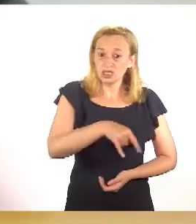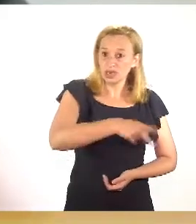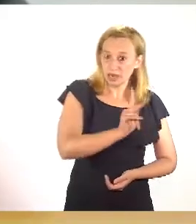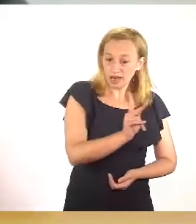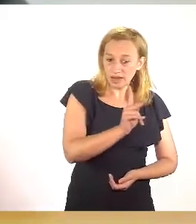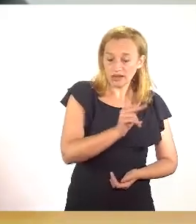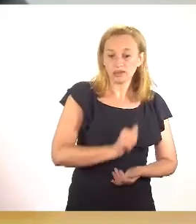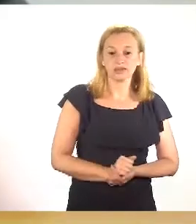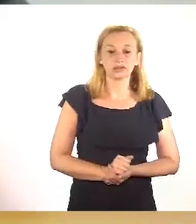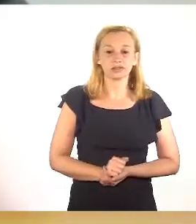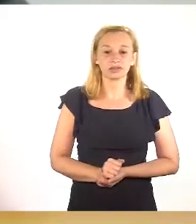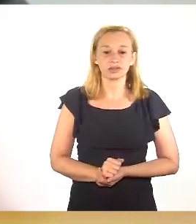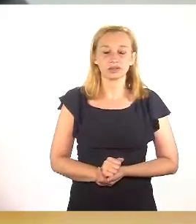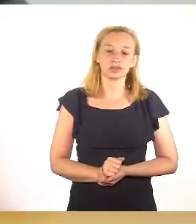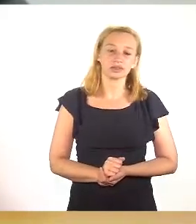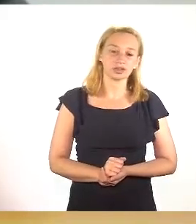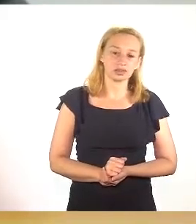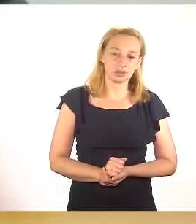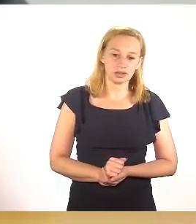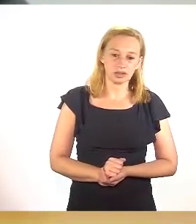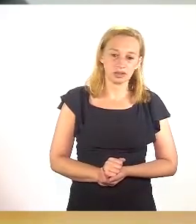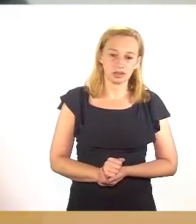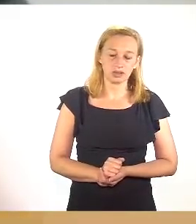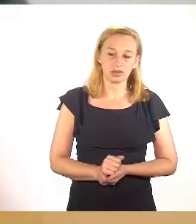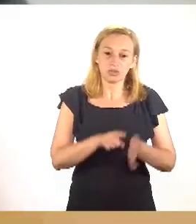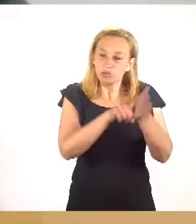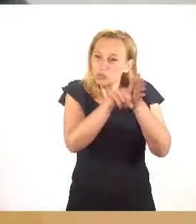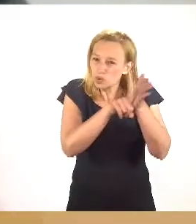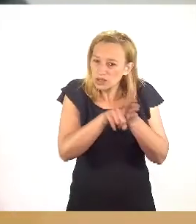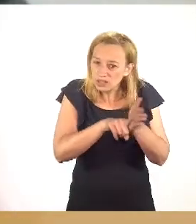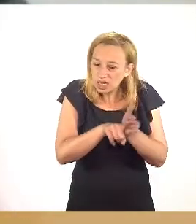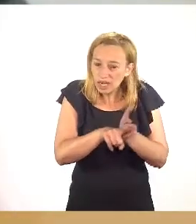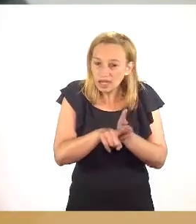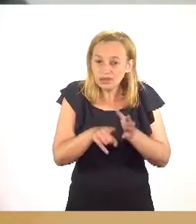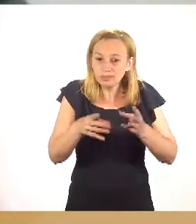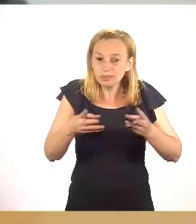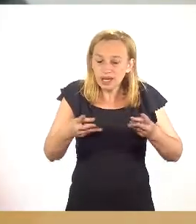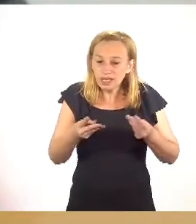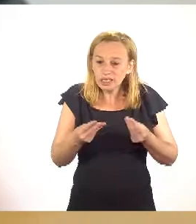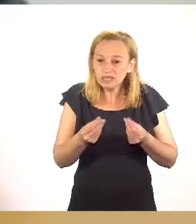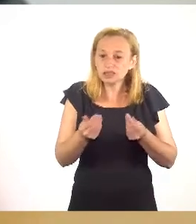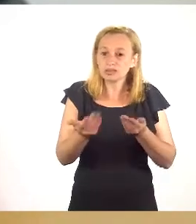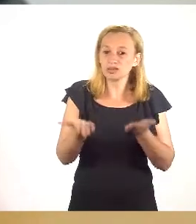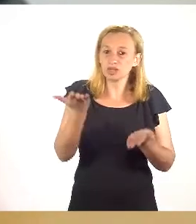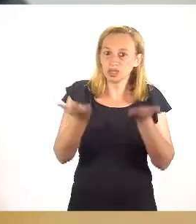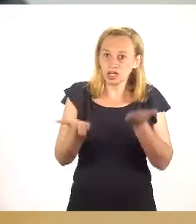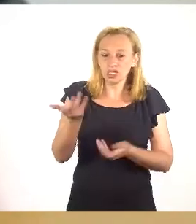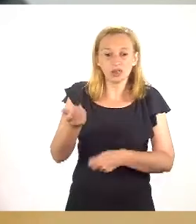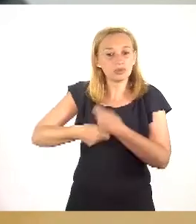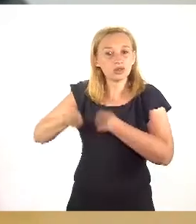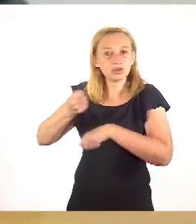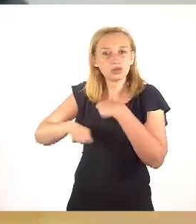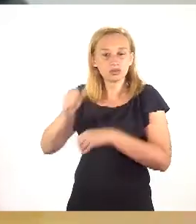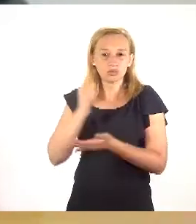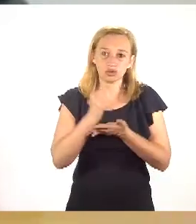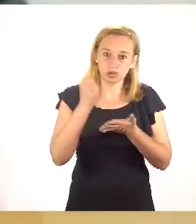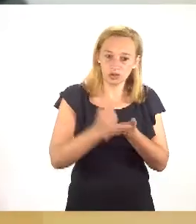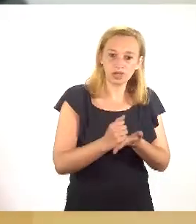concessão levam claramente a uma análise mais minuciosa a respeito do equilíbrio econômico desses contratos.